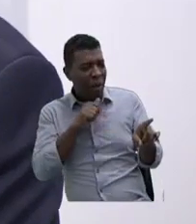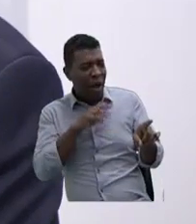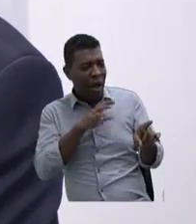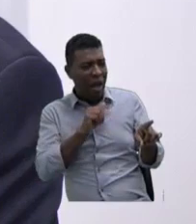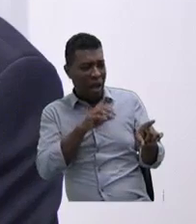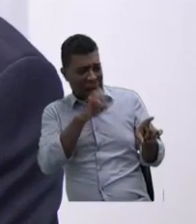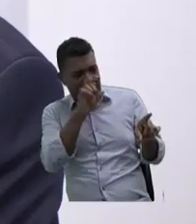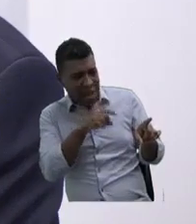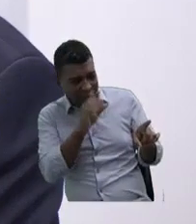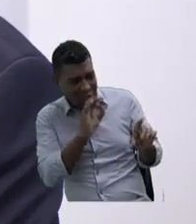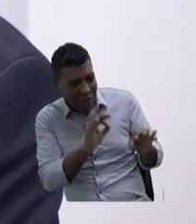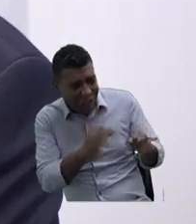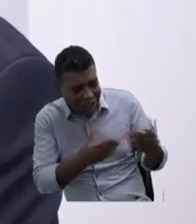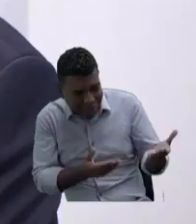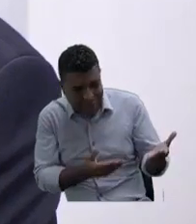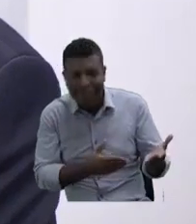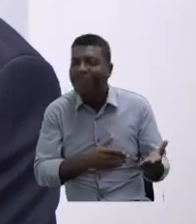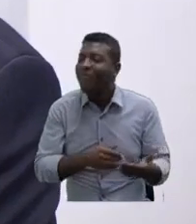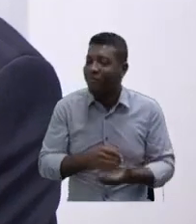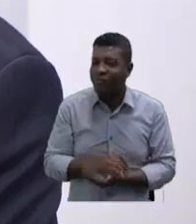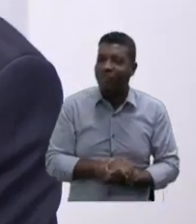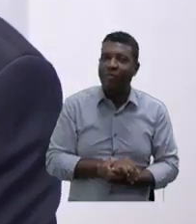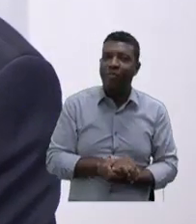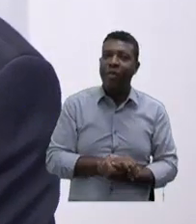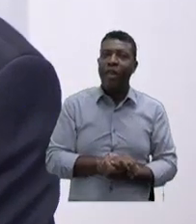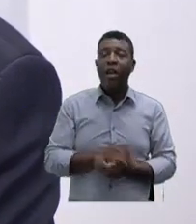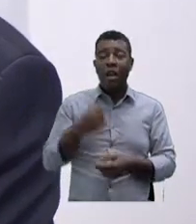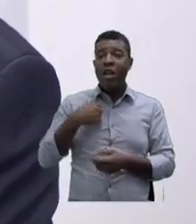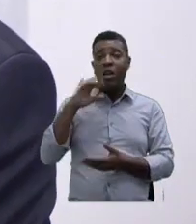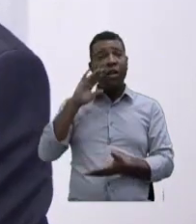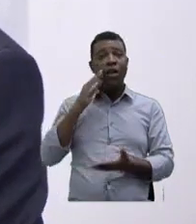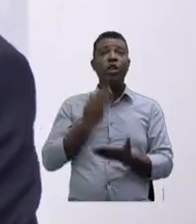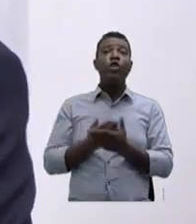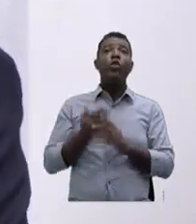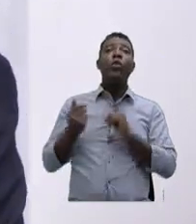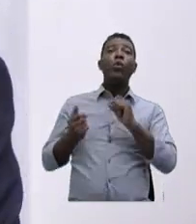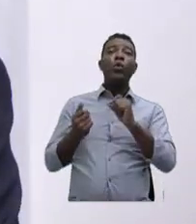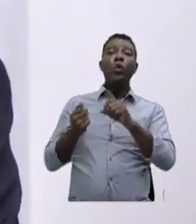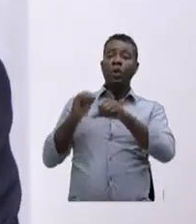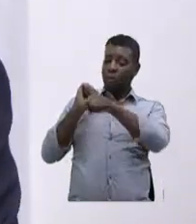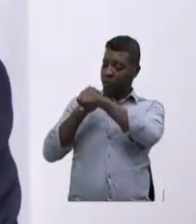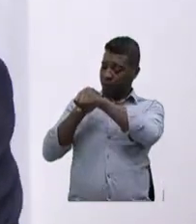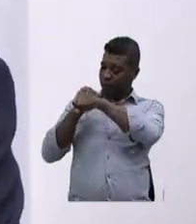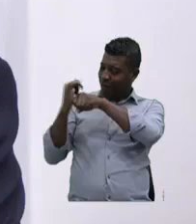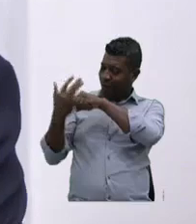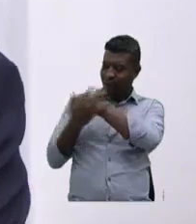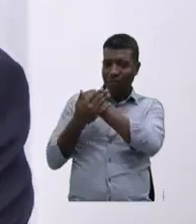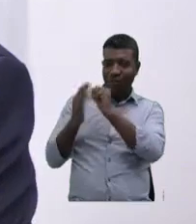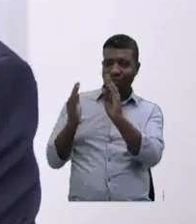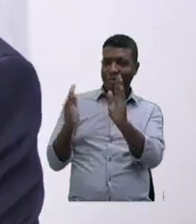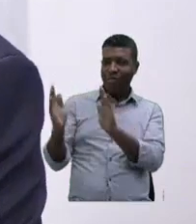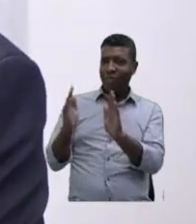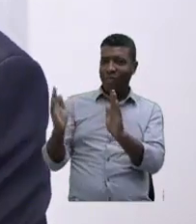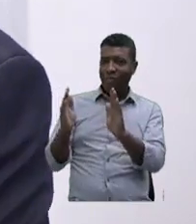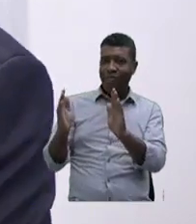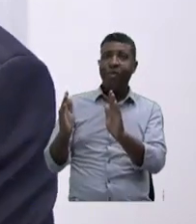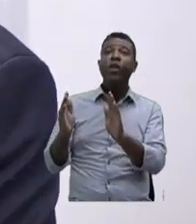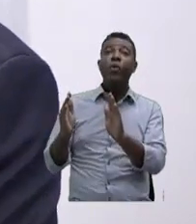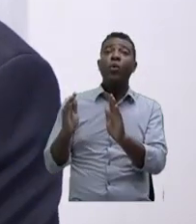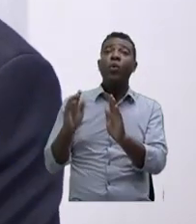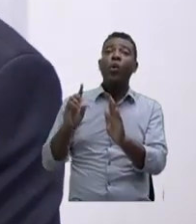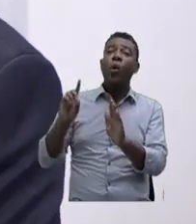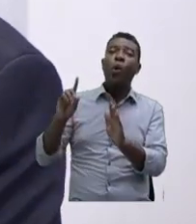Eu acredito que a pandemia assolou de fato o setor da cultura e do